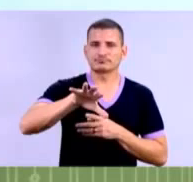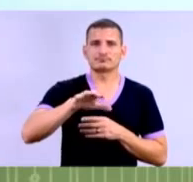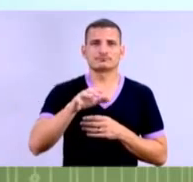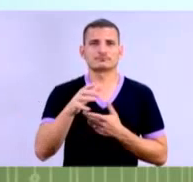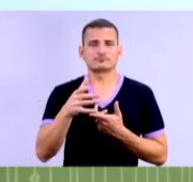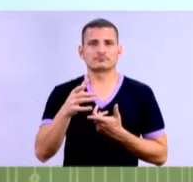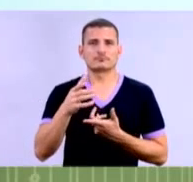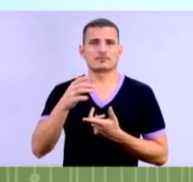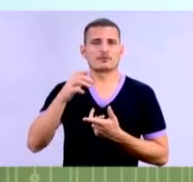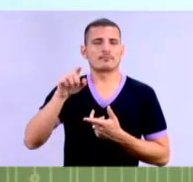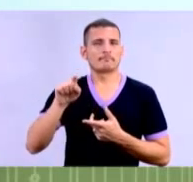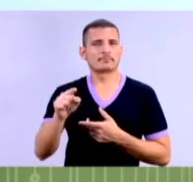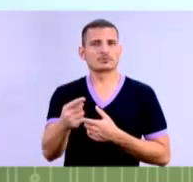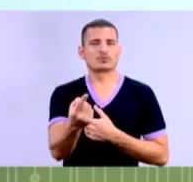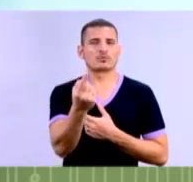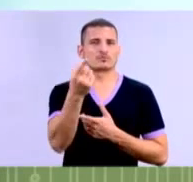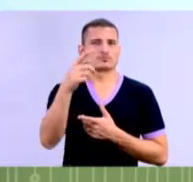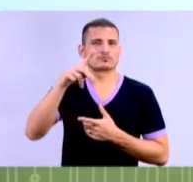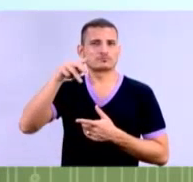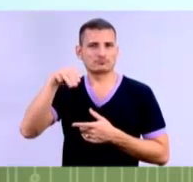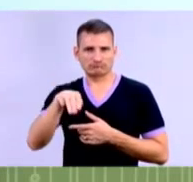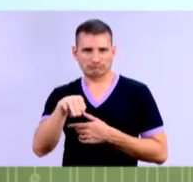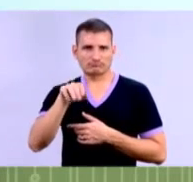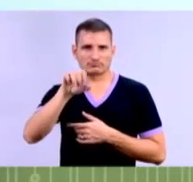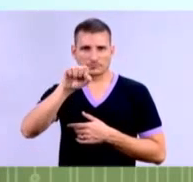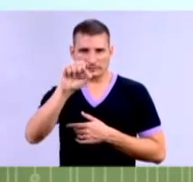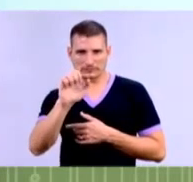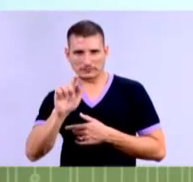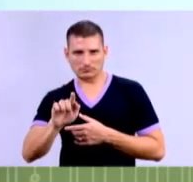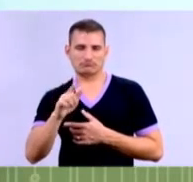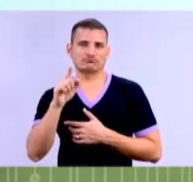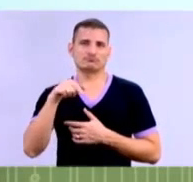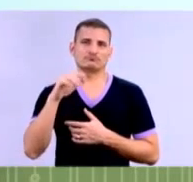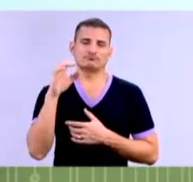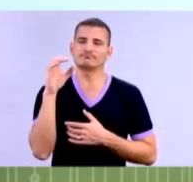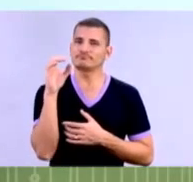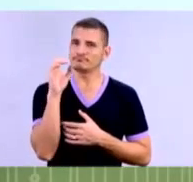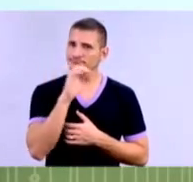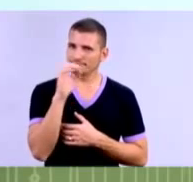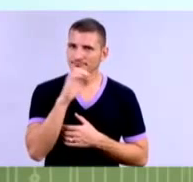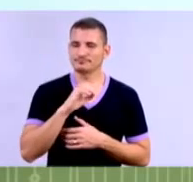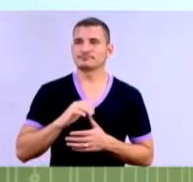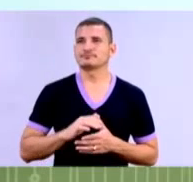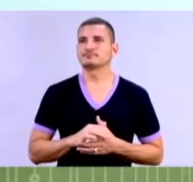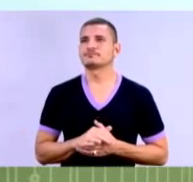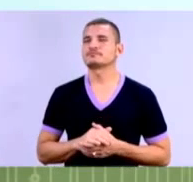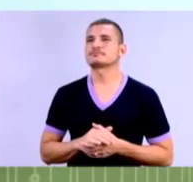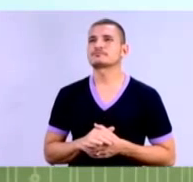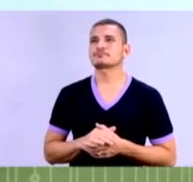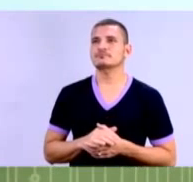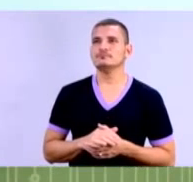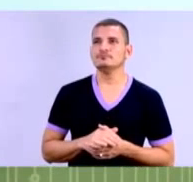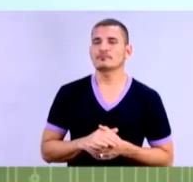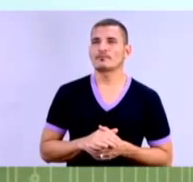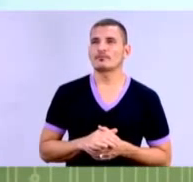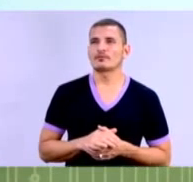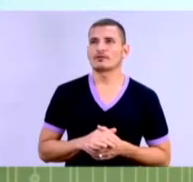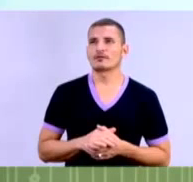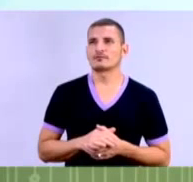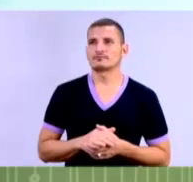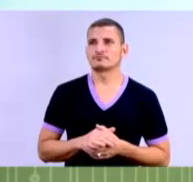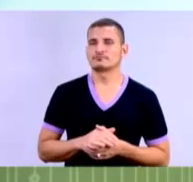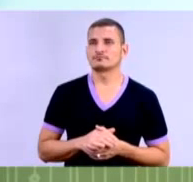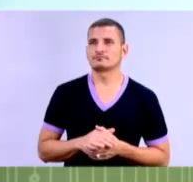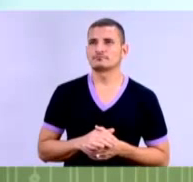de quilômetros por segundo. Eu não lembro agora de cabeça quanto é, mas é bem rápido mesmo. E aí, quando a